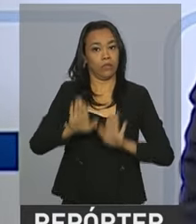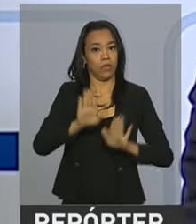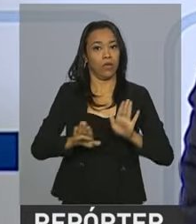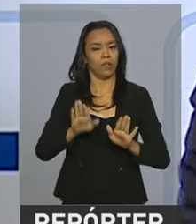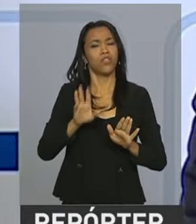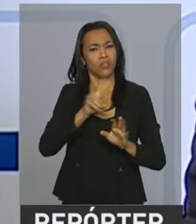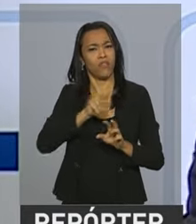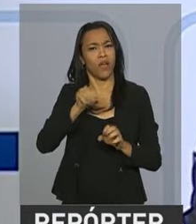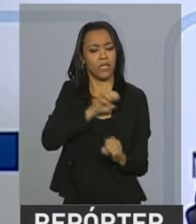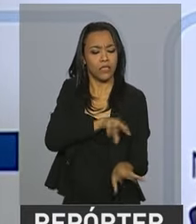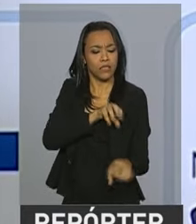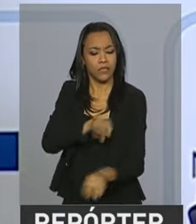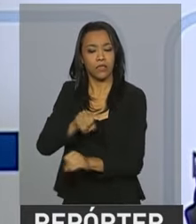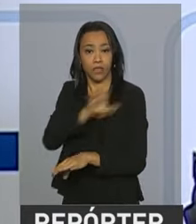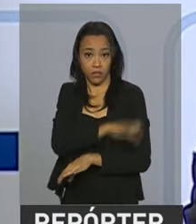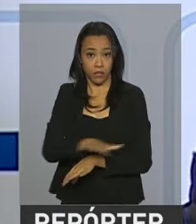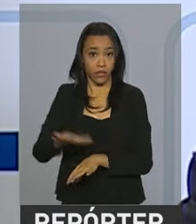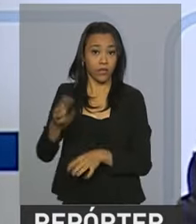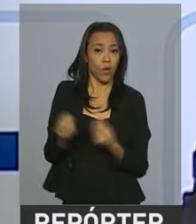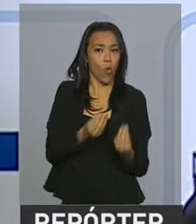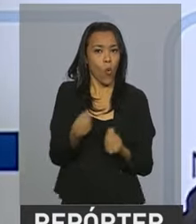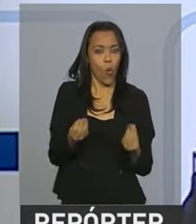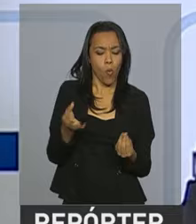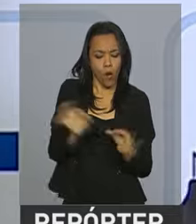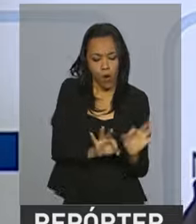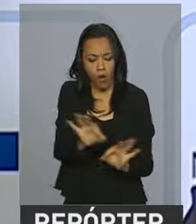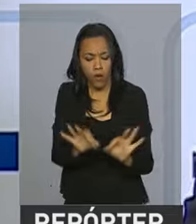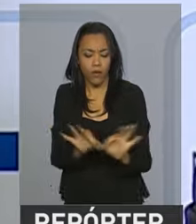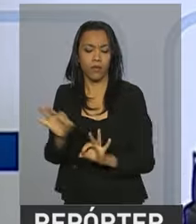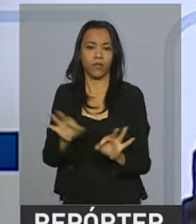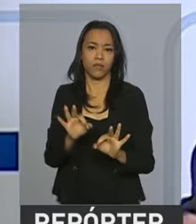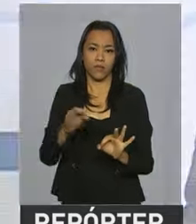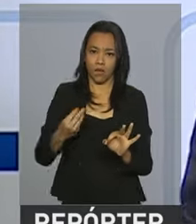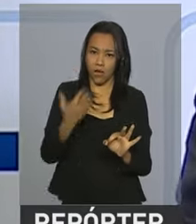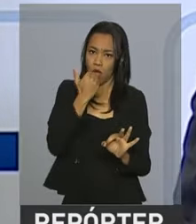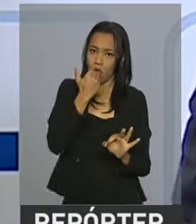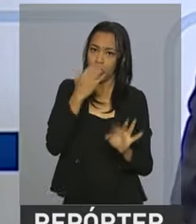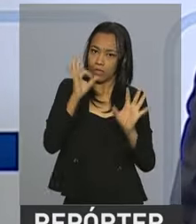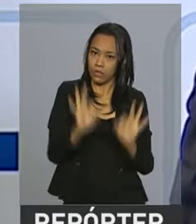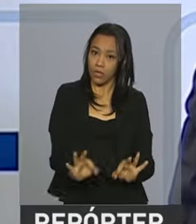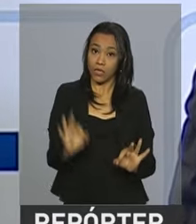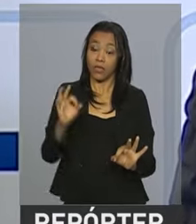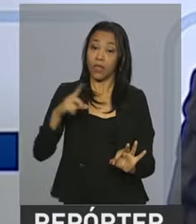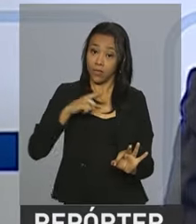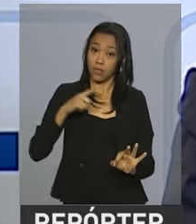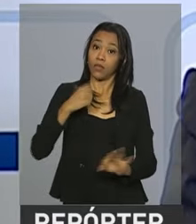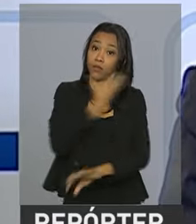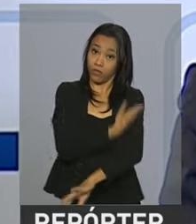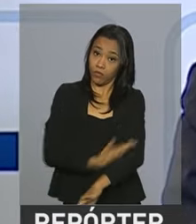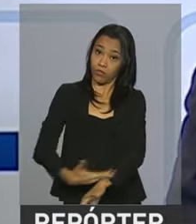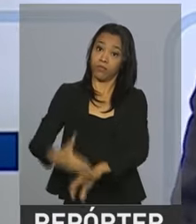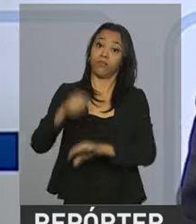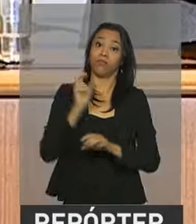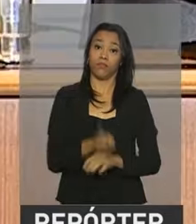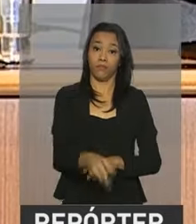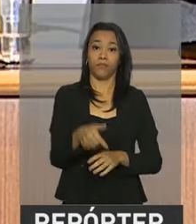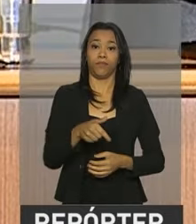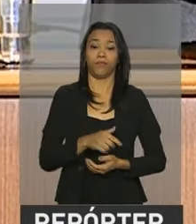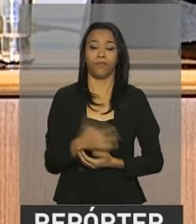elaborar esses alimentos para que elas ao longo da sua vida tenham a prática de descascar em vez de